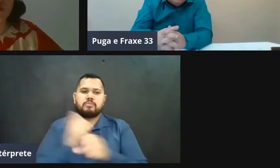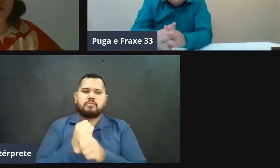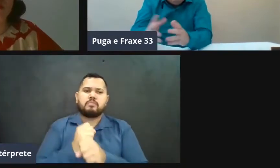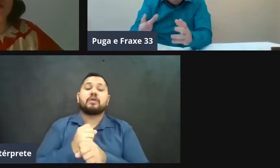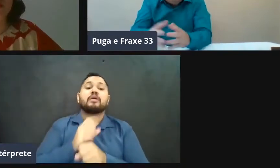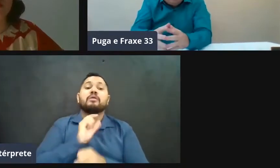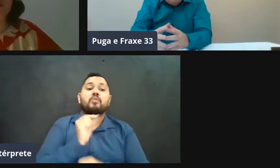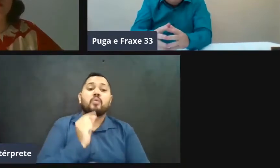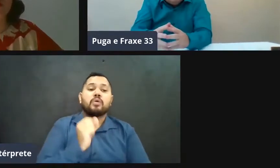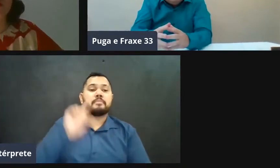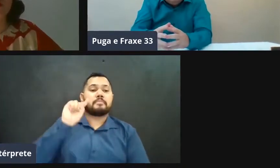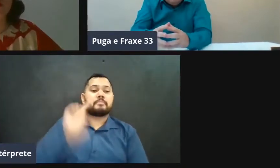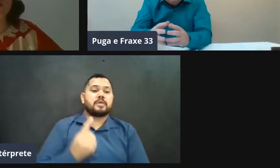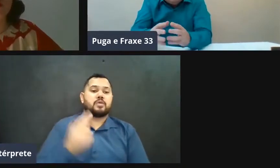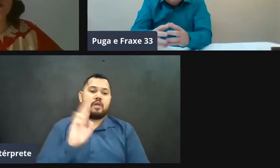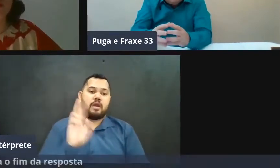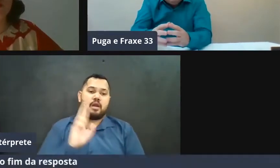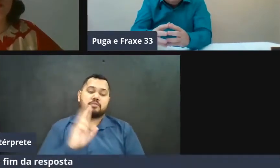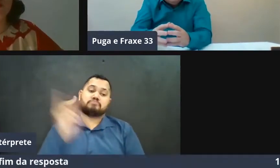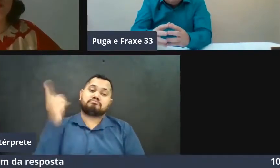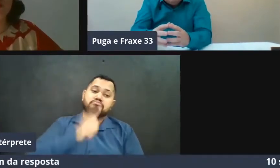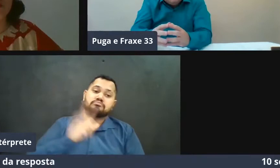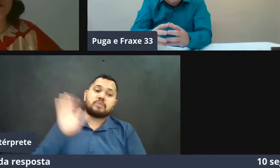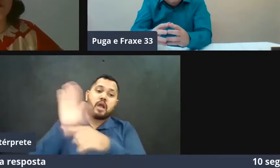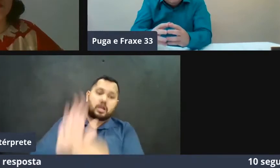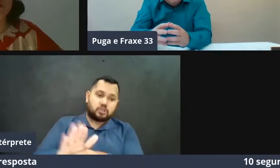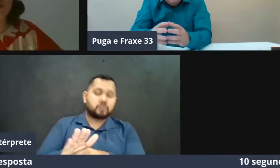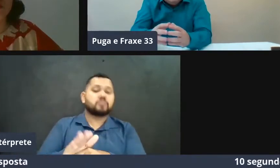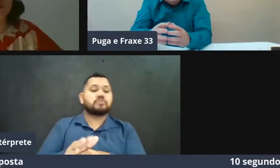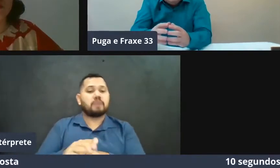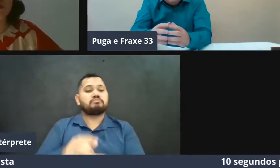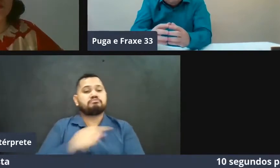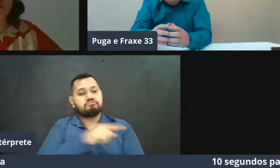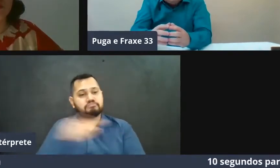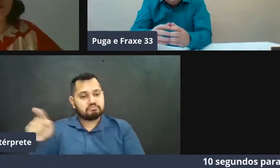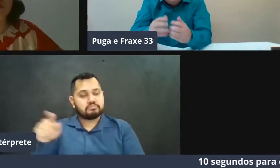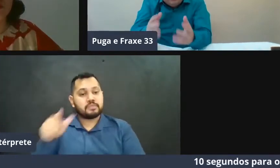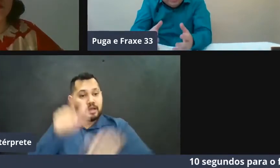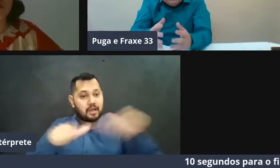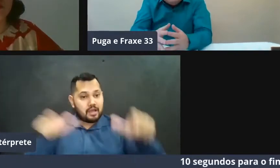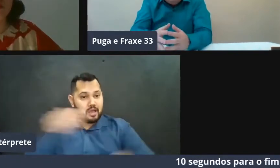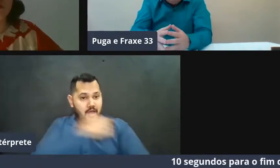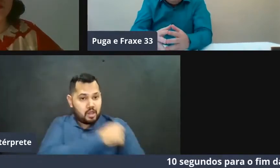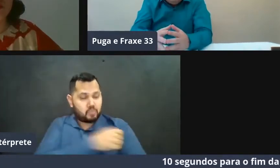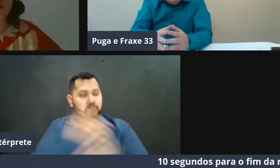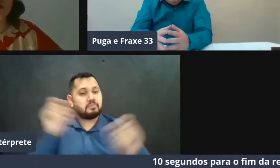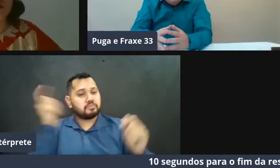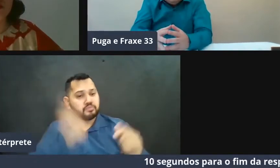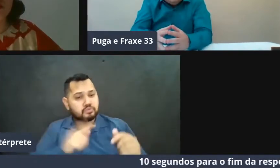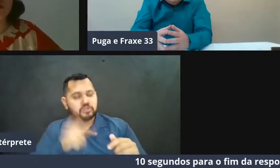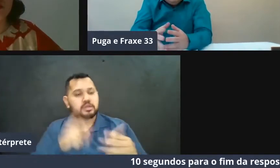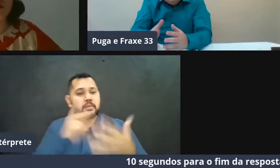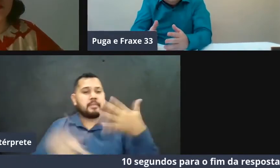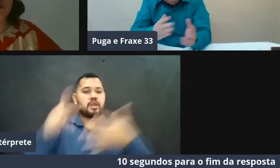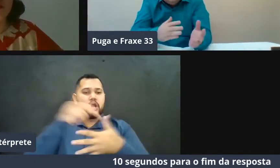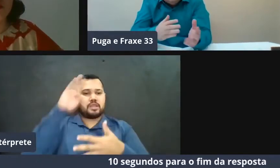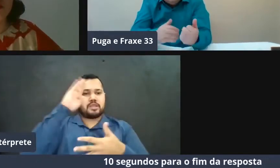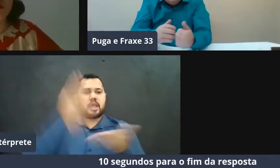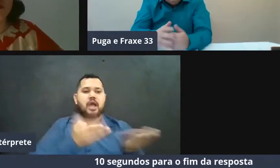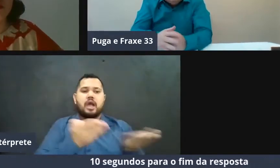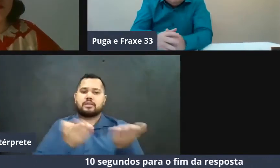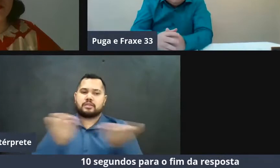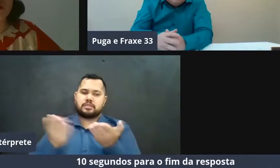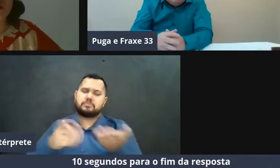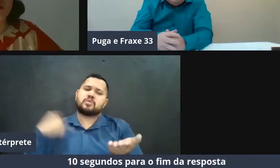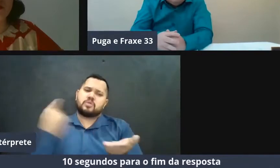R$1.000 e foi a forma que nós tivemos de fazer com que esses alunos pudessem ser prioritariamente atendidos e a